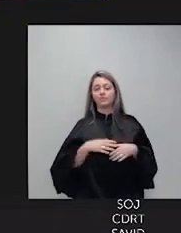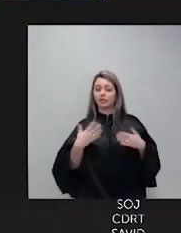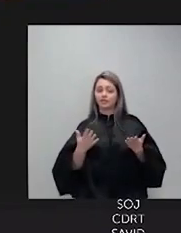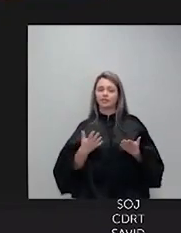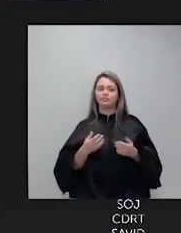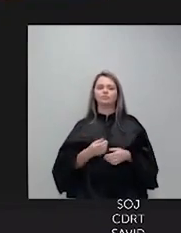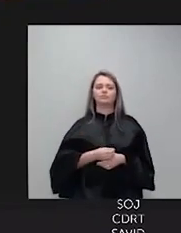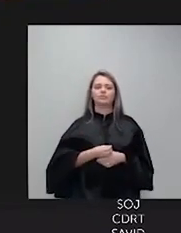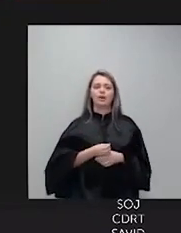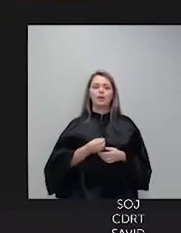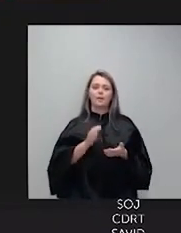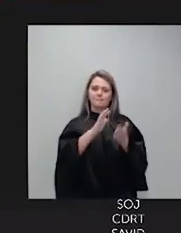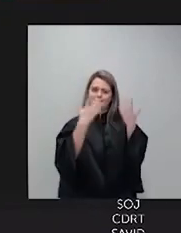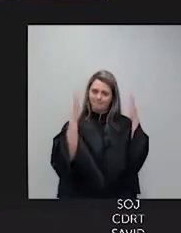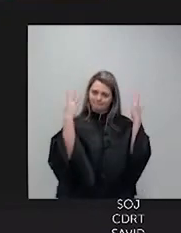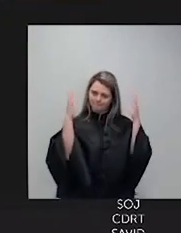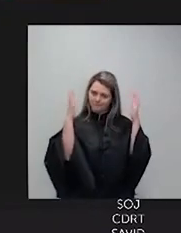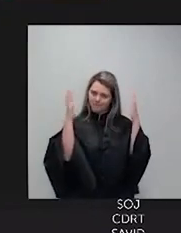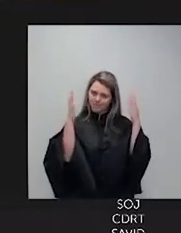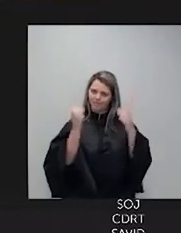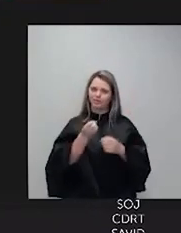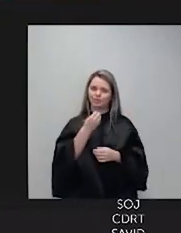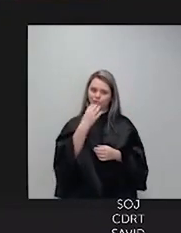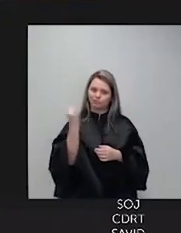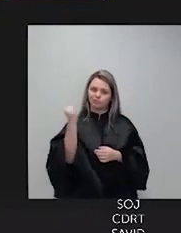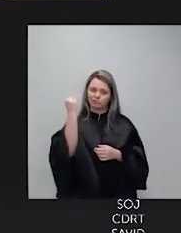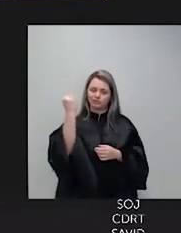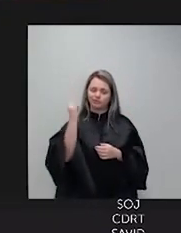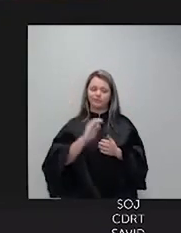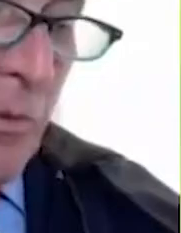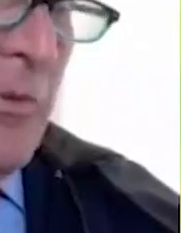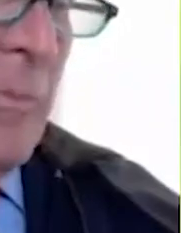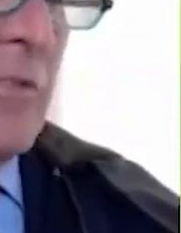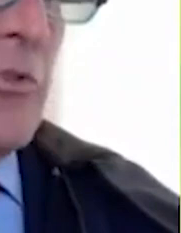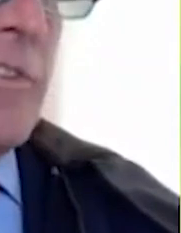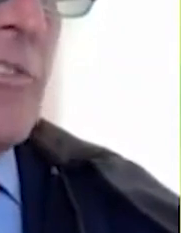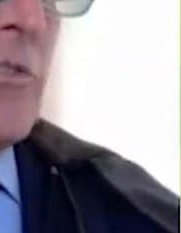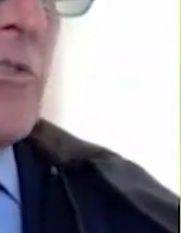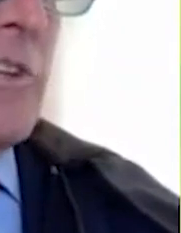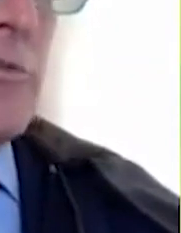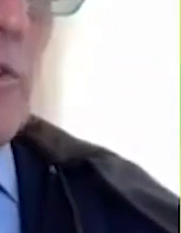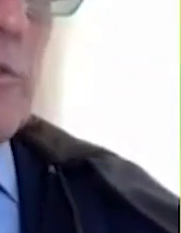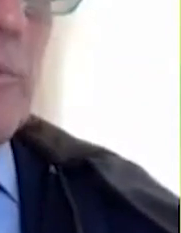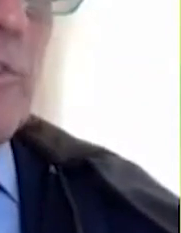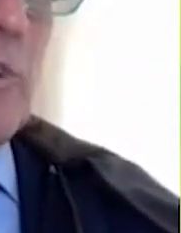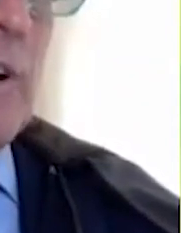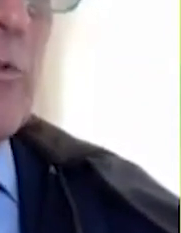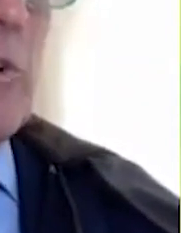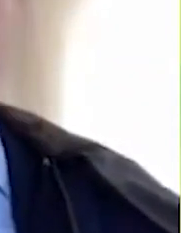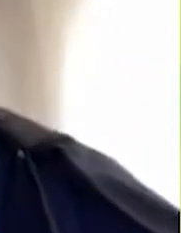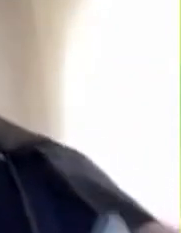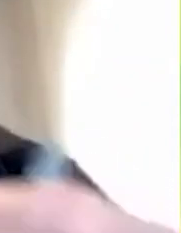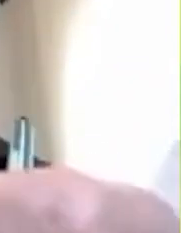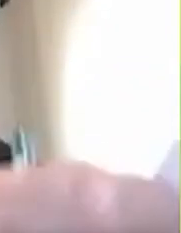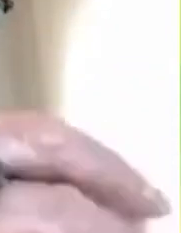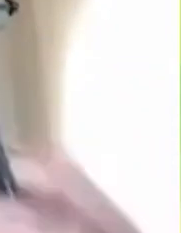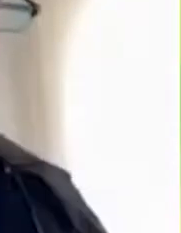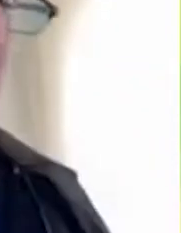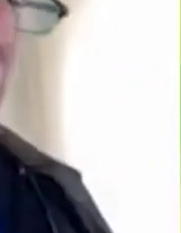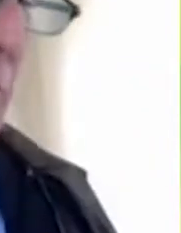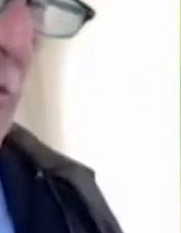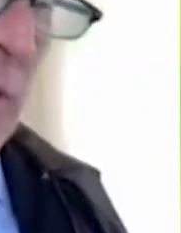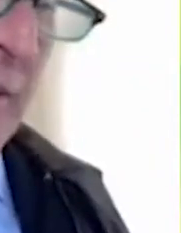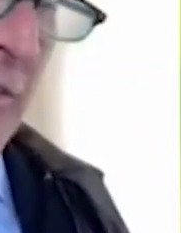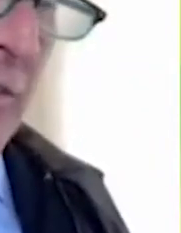turma consideraram que os requisitos para ganhar o prêmio não estavam expressos. E deveria então prevalecer a interpretação mais